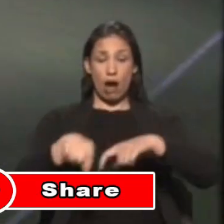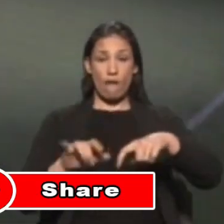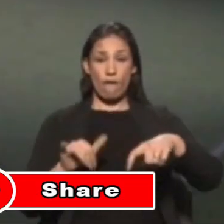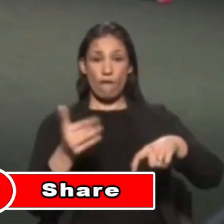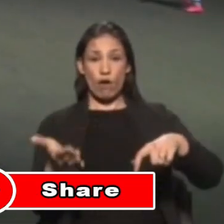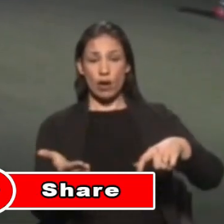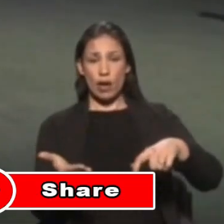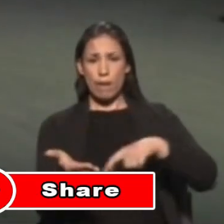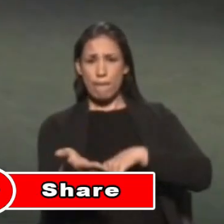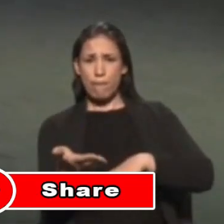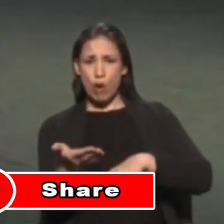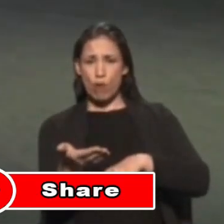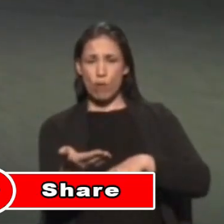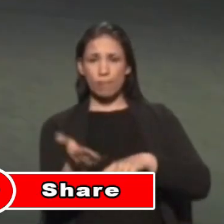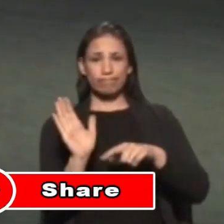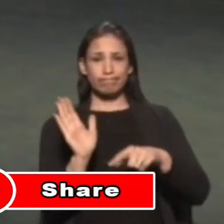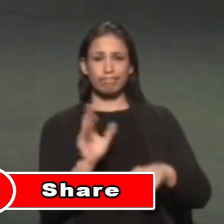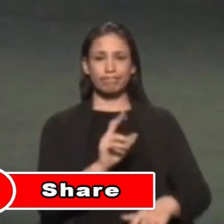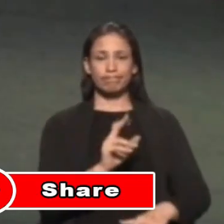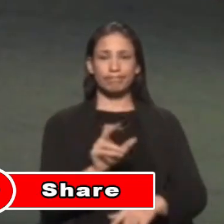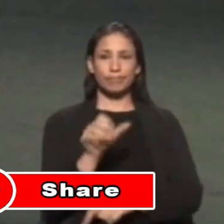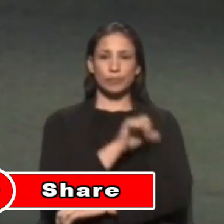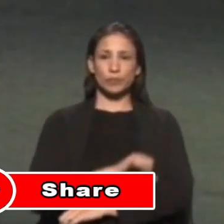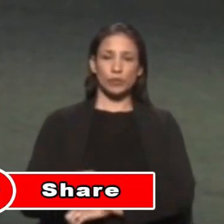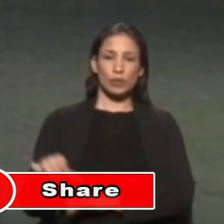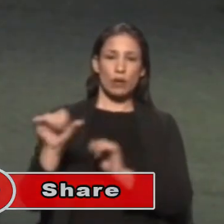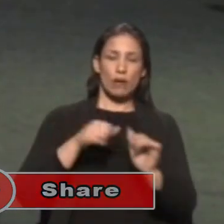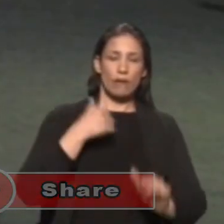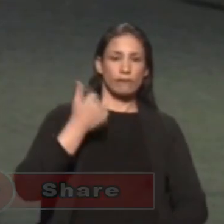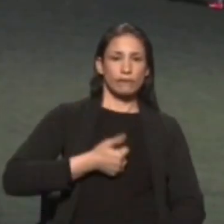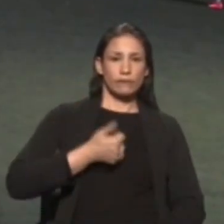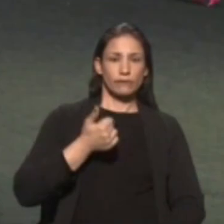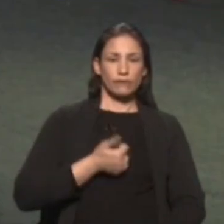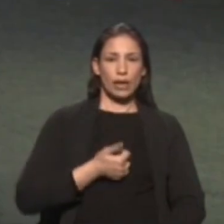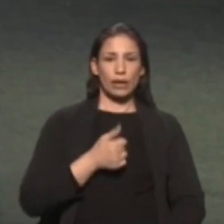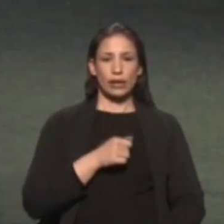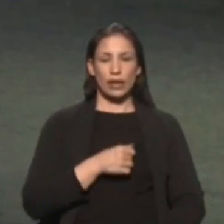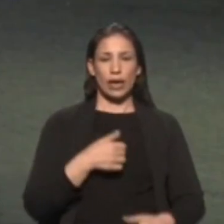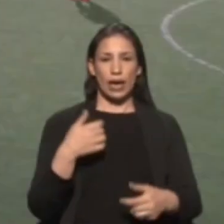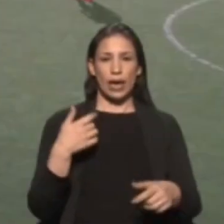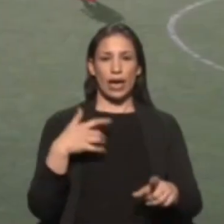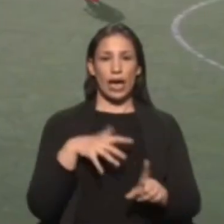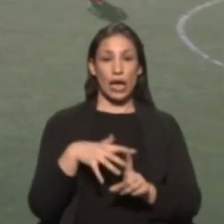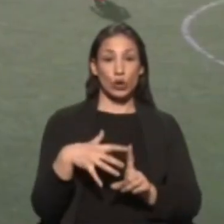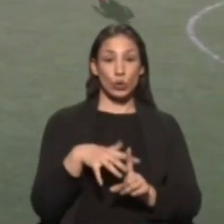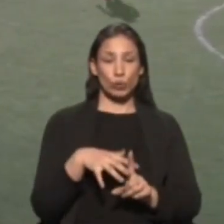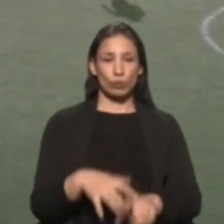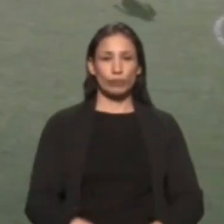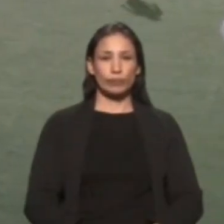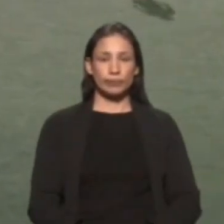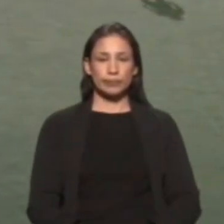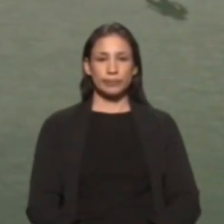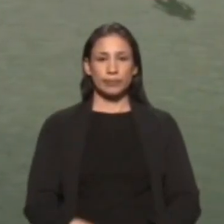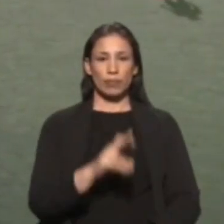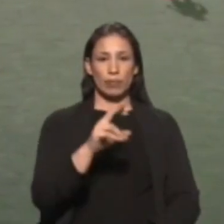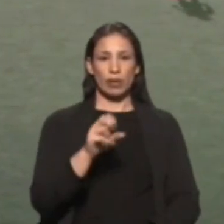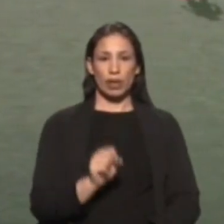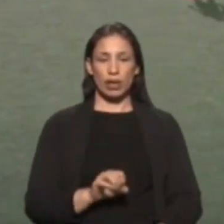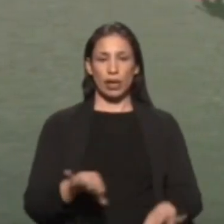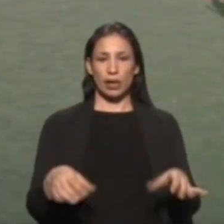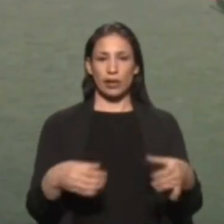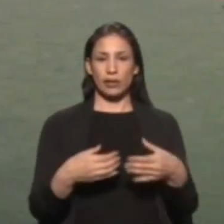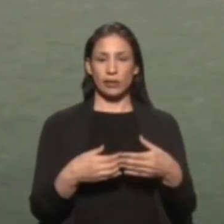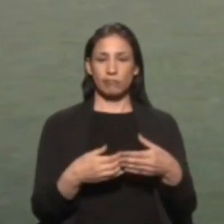Álvaro Barbosa, novamente Alex, um dos melhores do Sporting Ideal a afastar para canto. A equipa da Ribeira Grande não chegou muitas vezes à